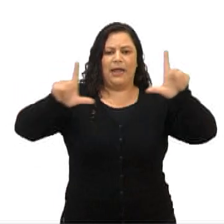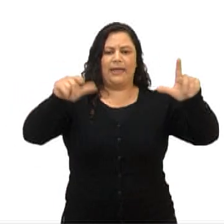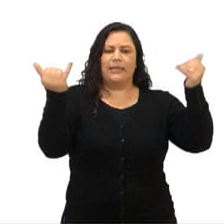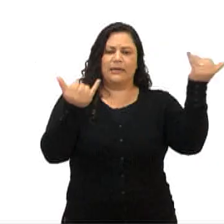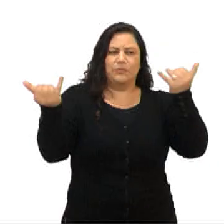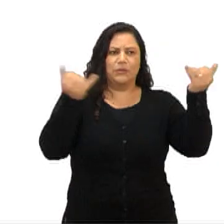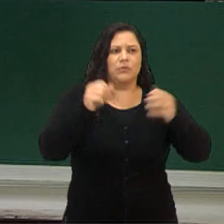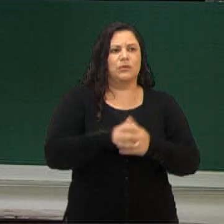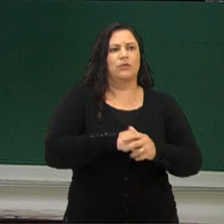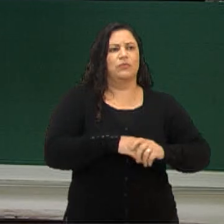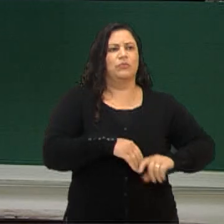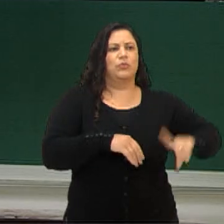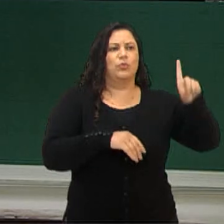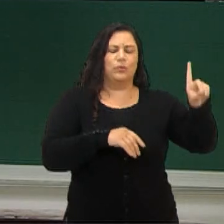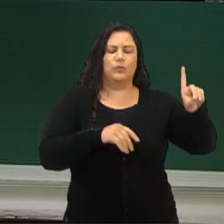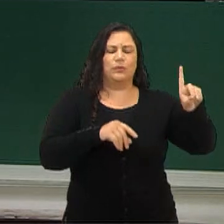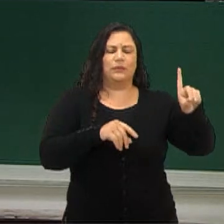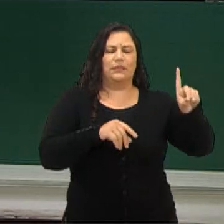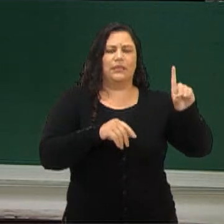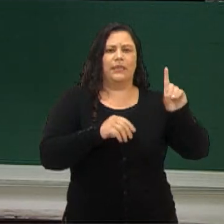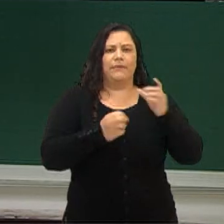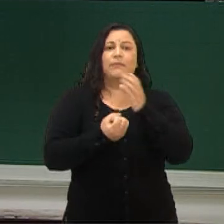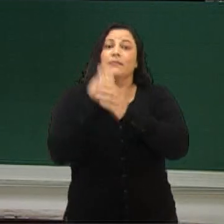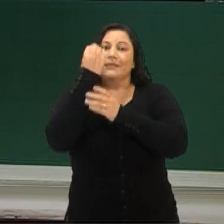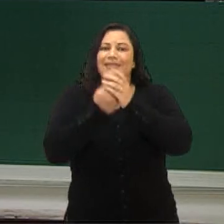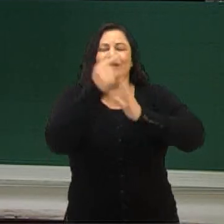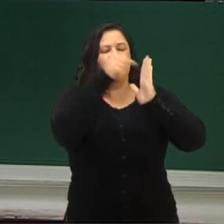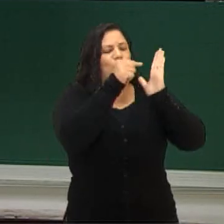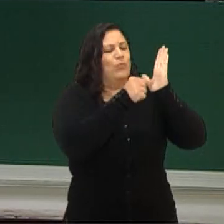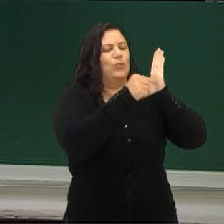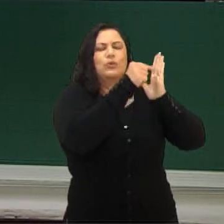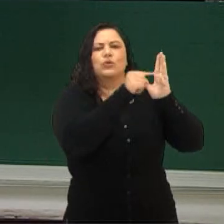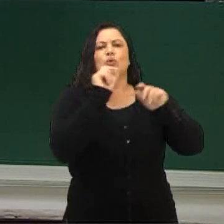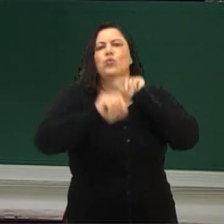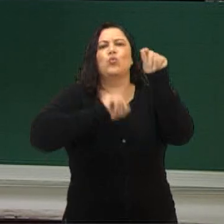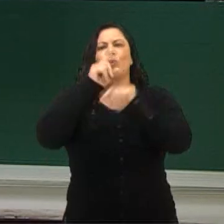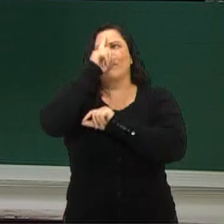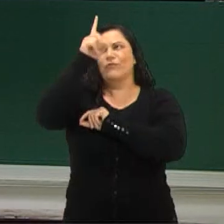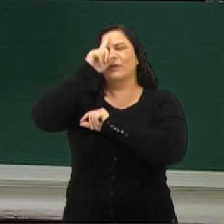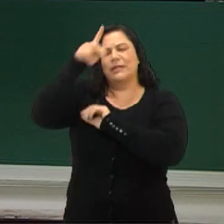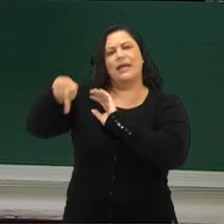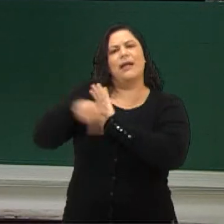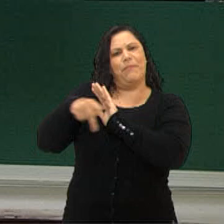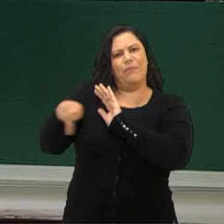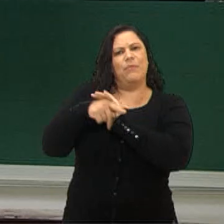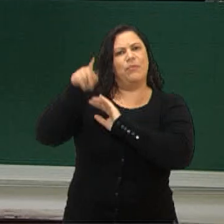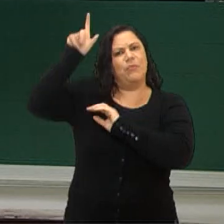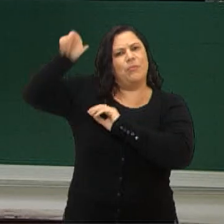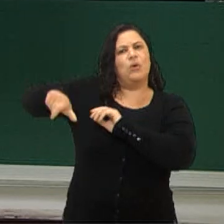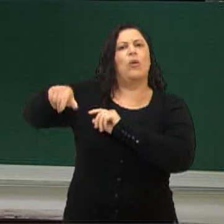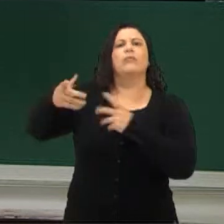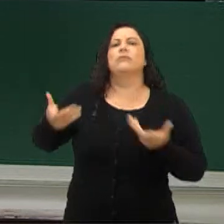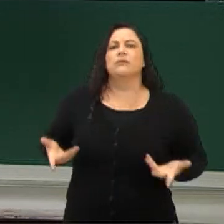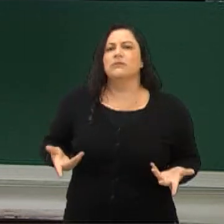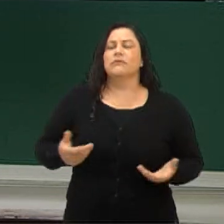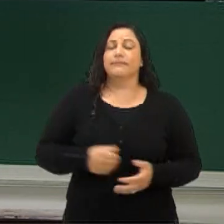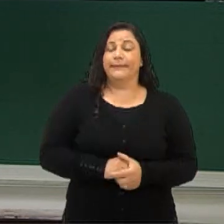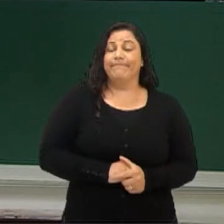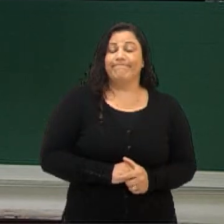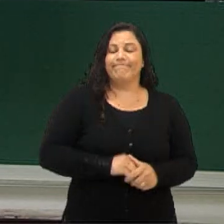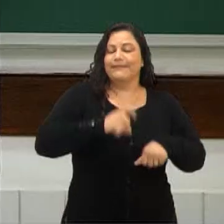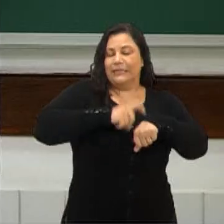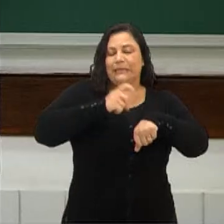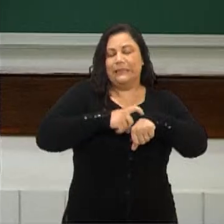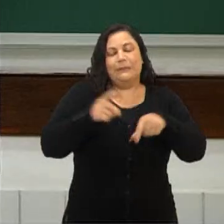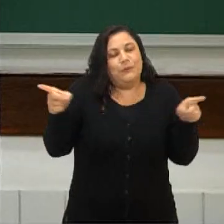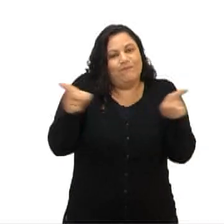criou o pontilhismo? Qual dessas alternativas foi uma ideia totalmente dele, hein, pessoal? Tempinho curtíssimo para essa, a